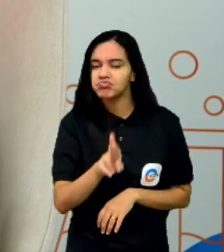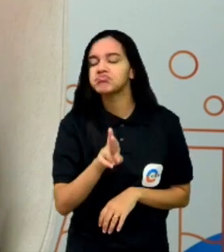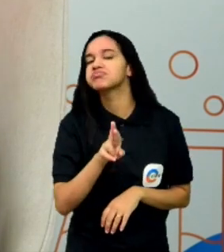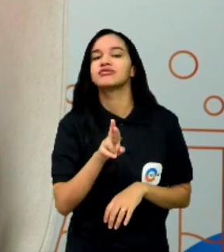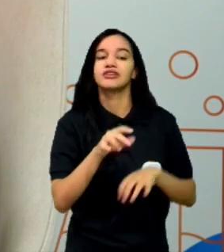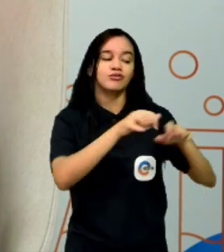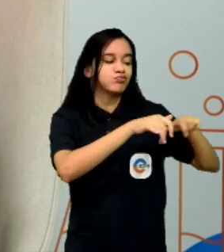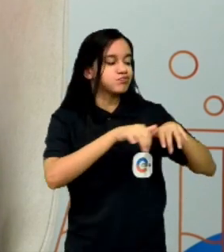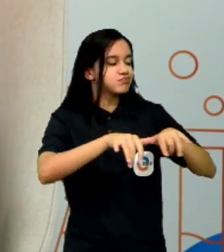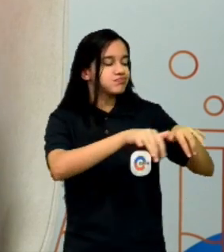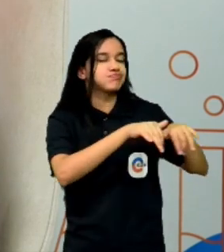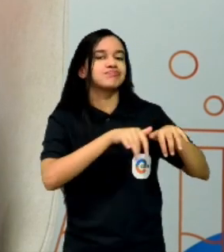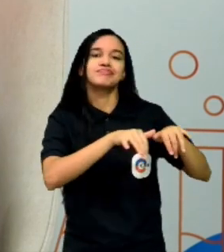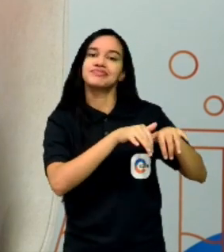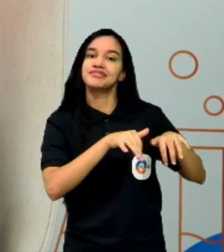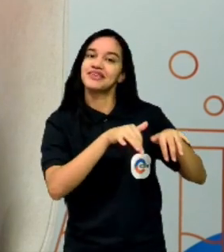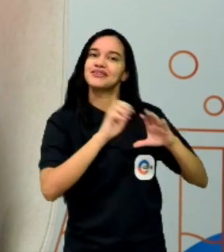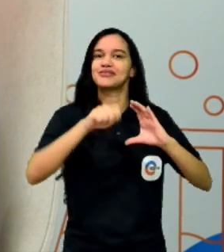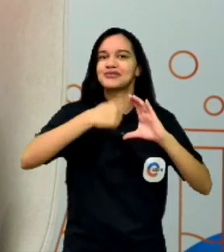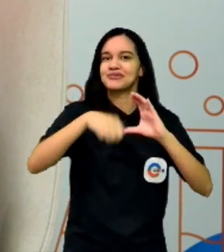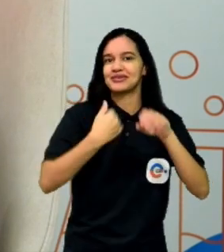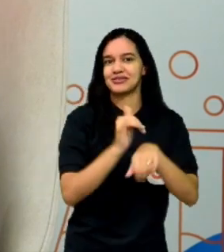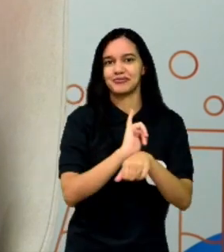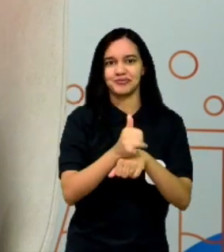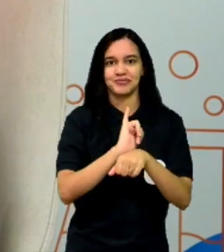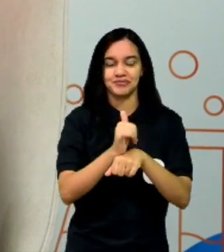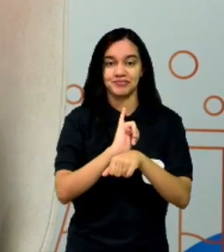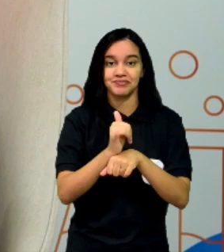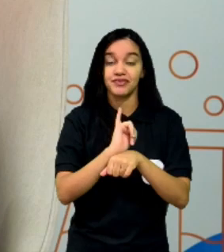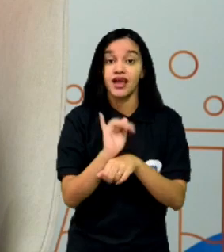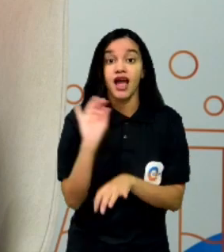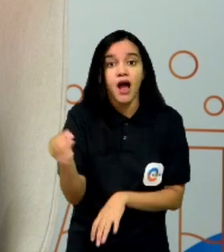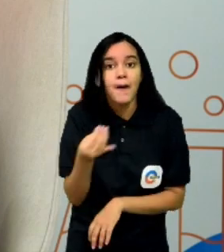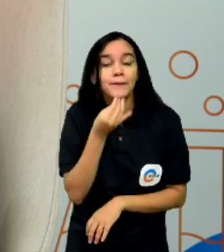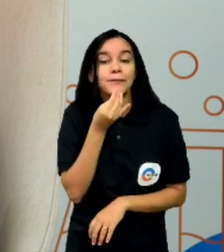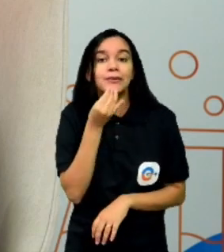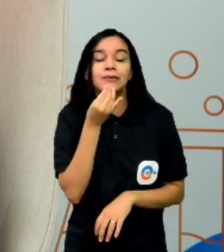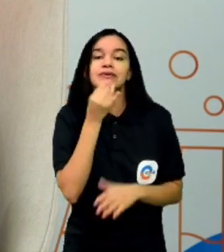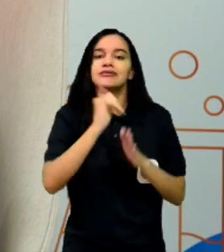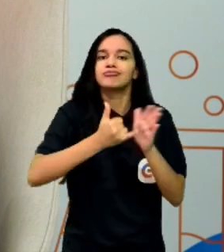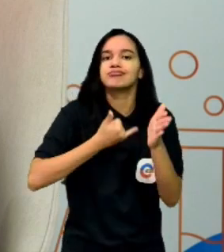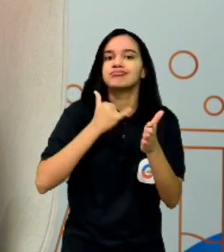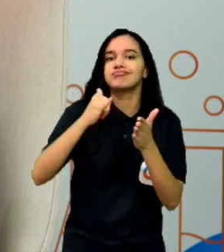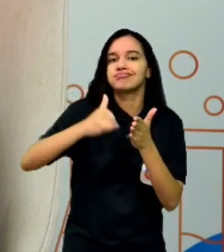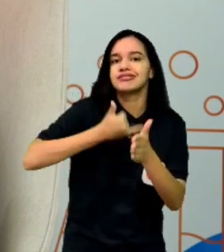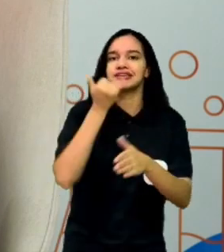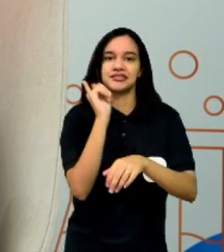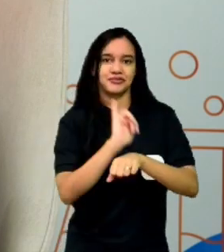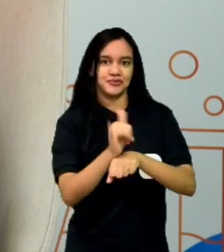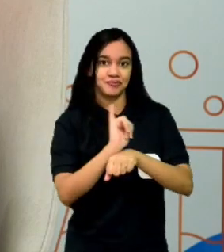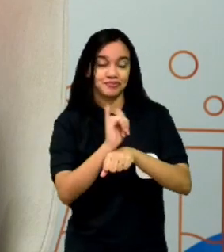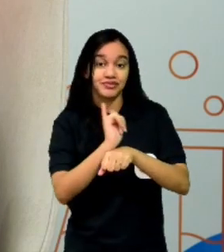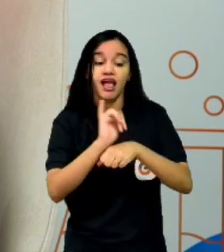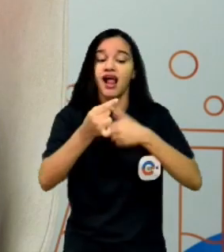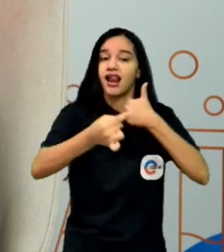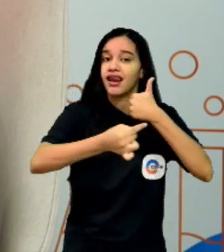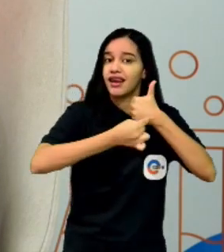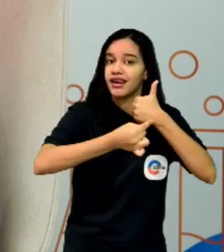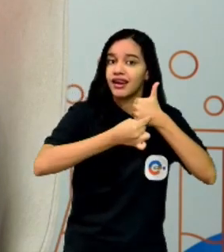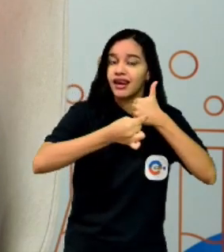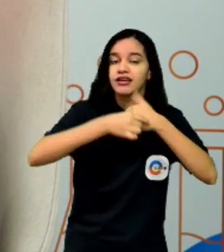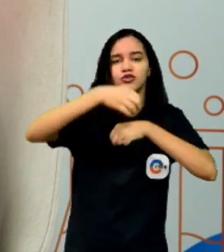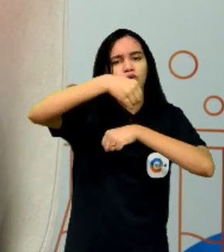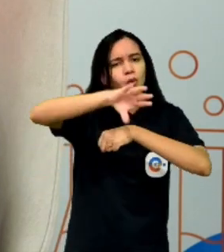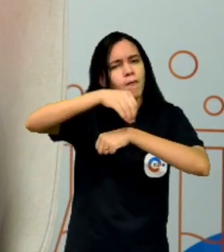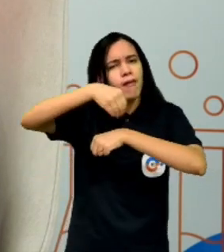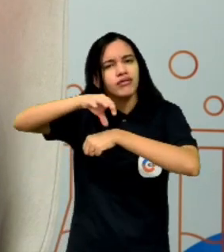ó, nos comentários do nosso vídeo no YouTube. Aproveita, se inscreve no canal, dá um like, compartilha